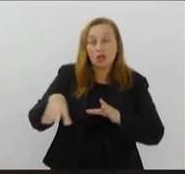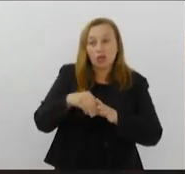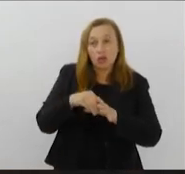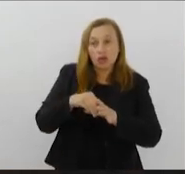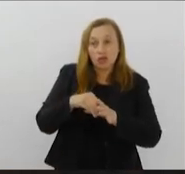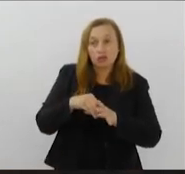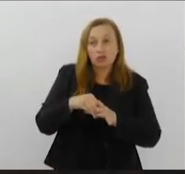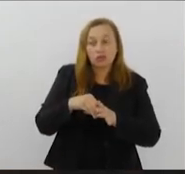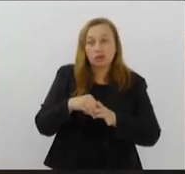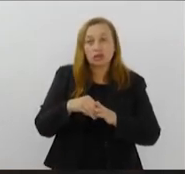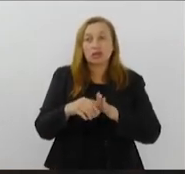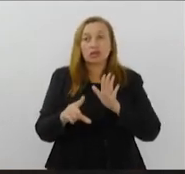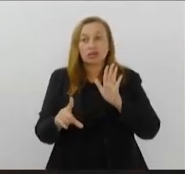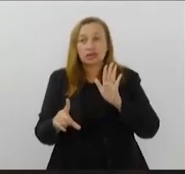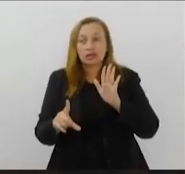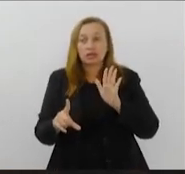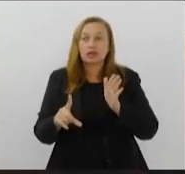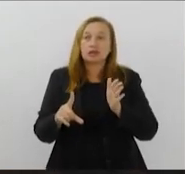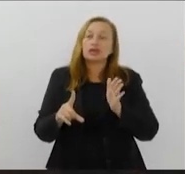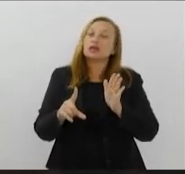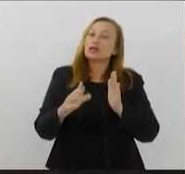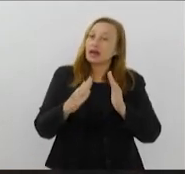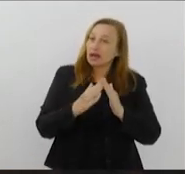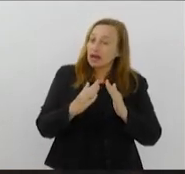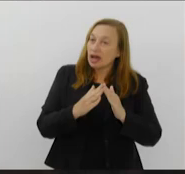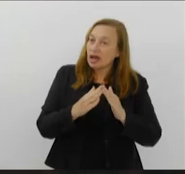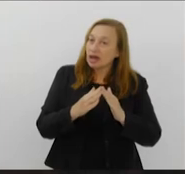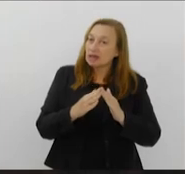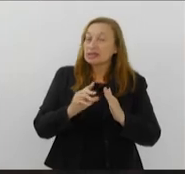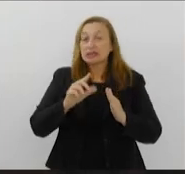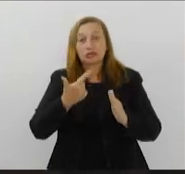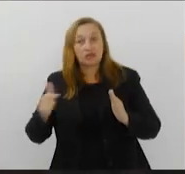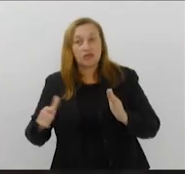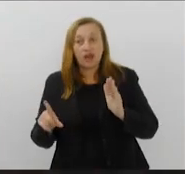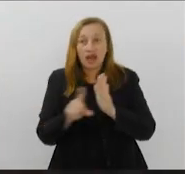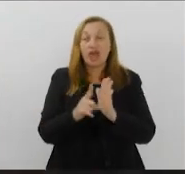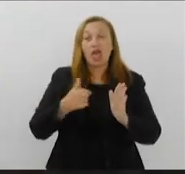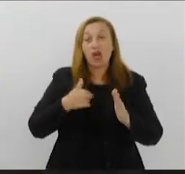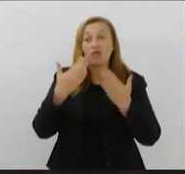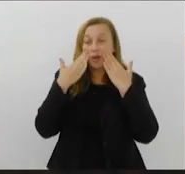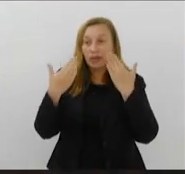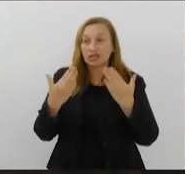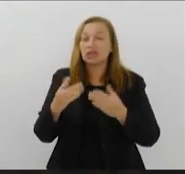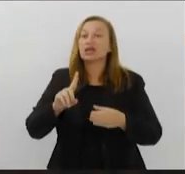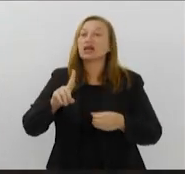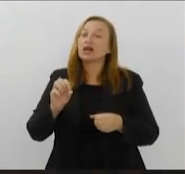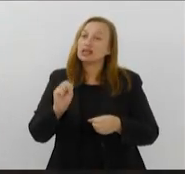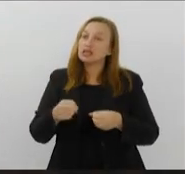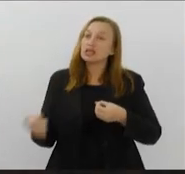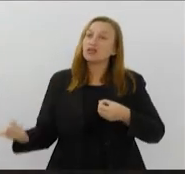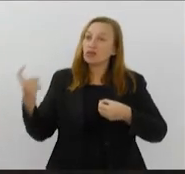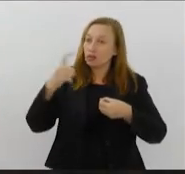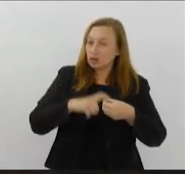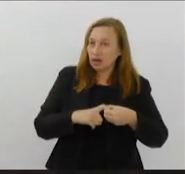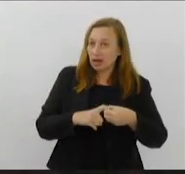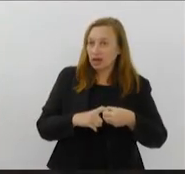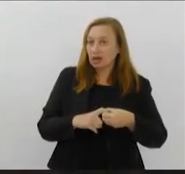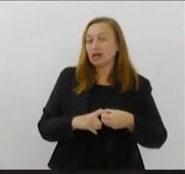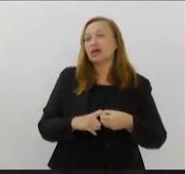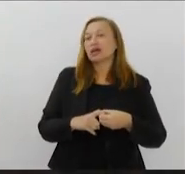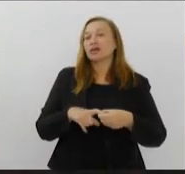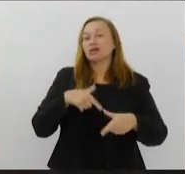existe essa lei, você pode ter certeza que eu vou apresentar assim que voltar do recesso, em agosto.